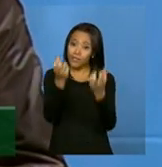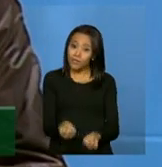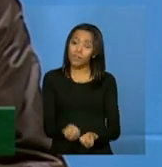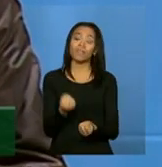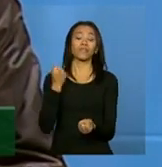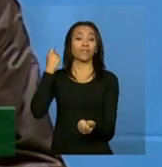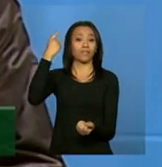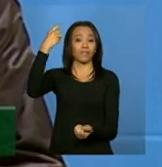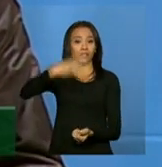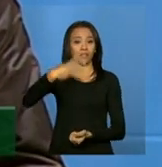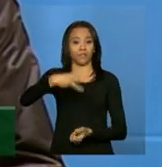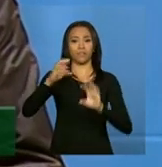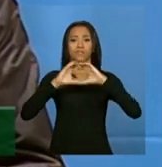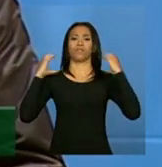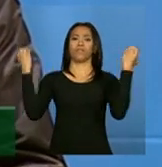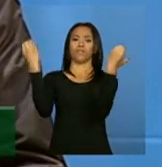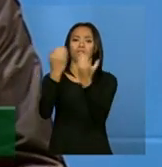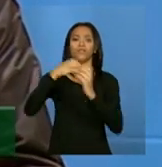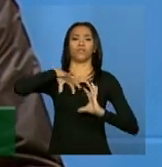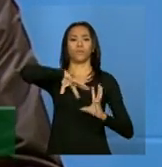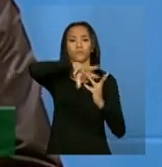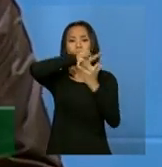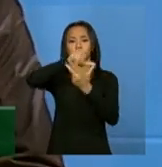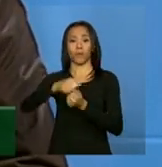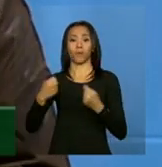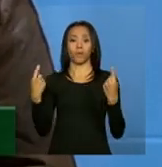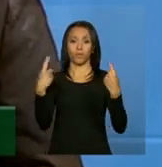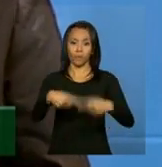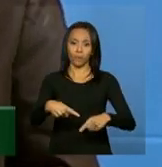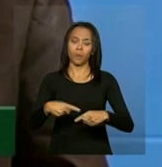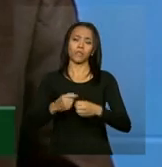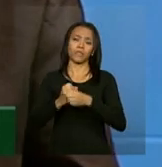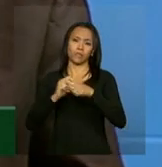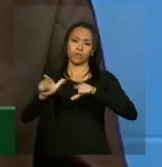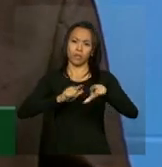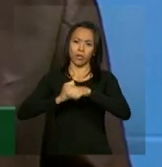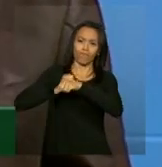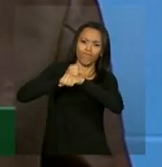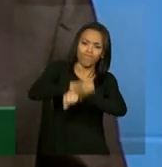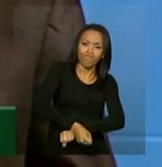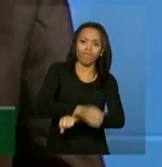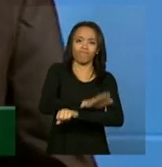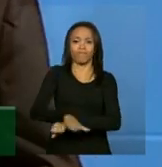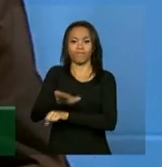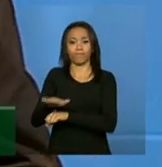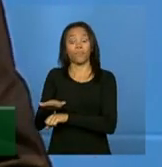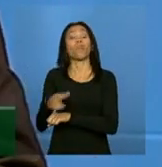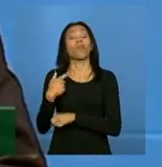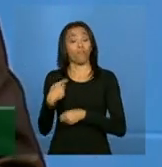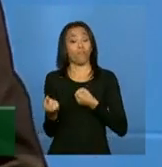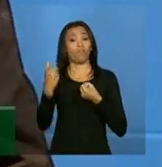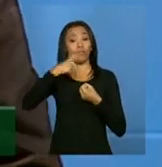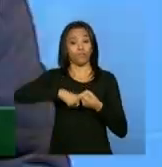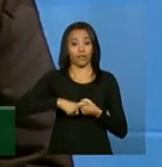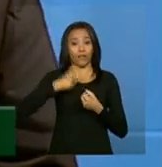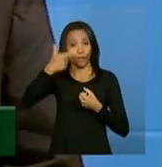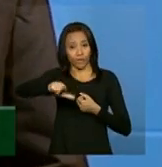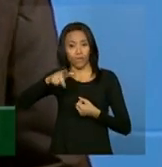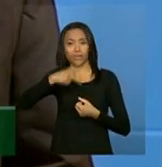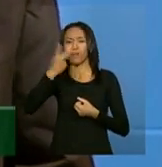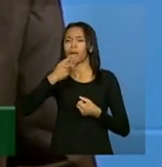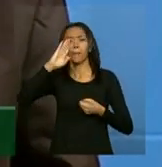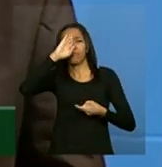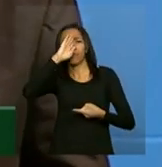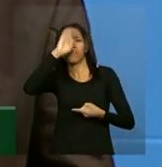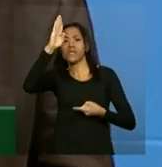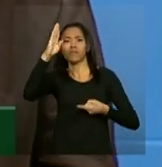terceira conferência global sobre o trabalho infantil. Eu vou voltar a falar das razões principais